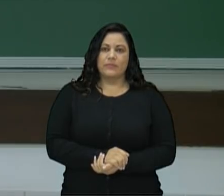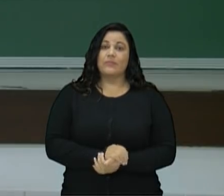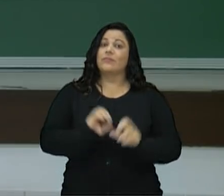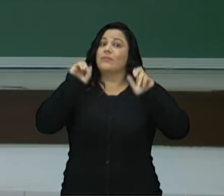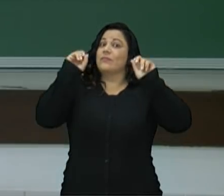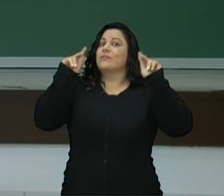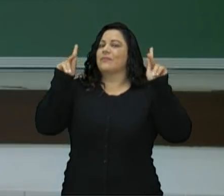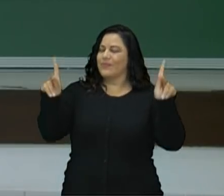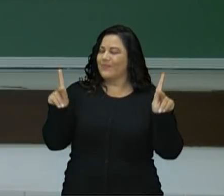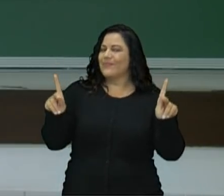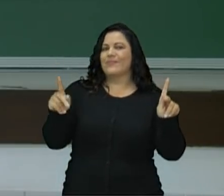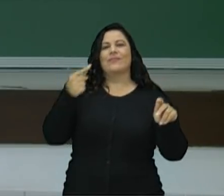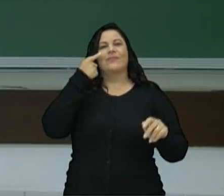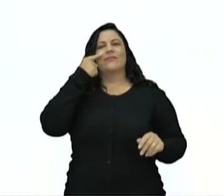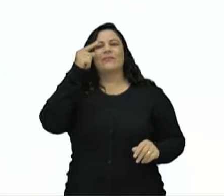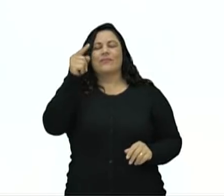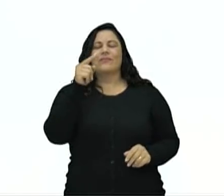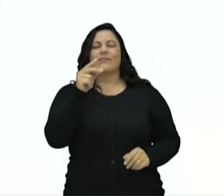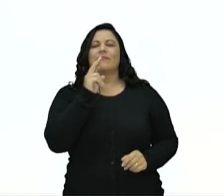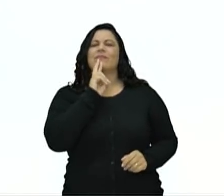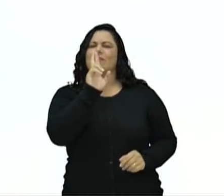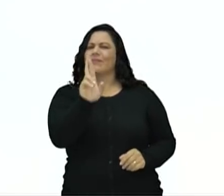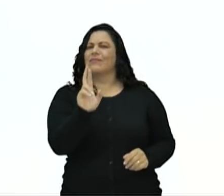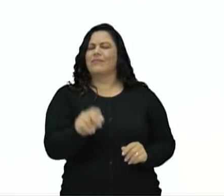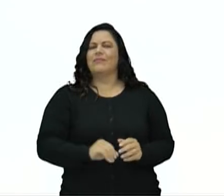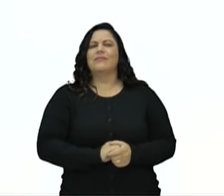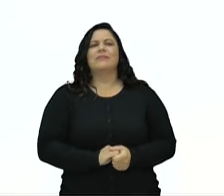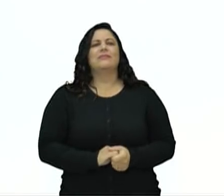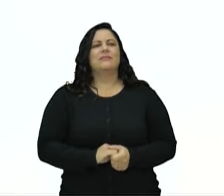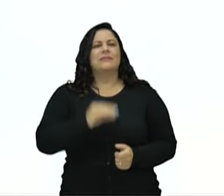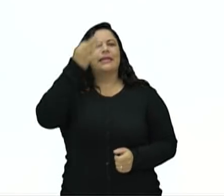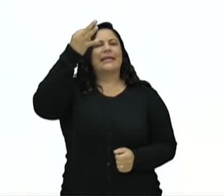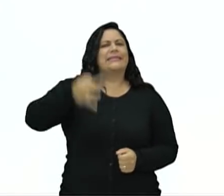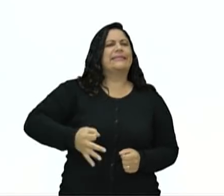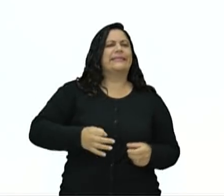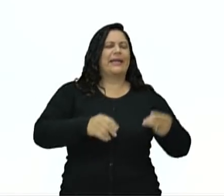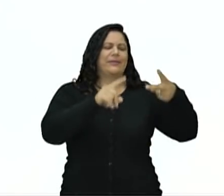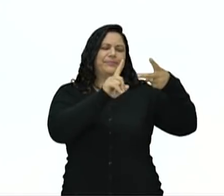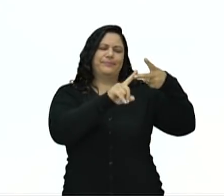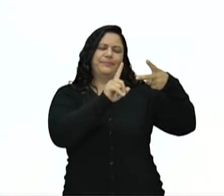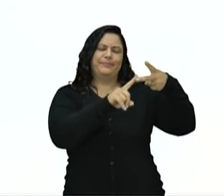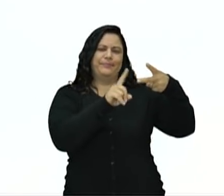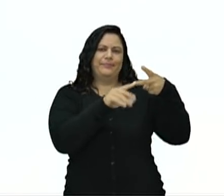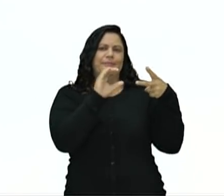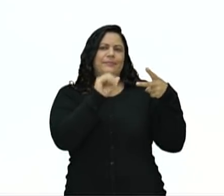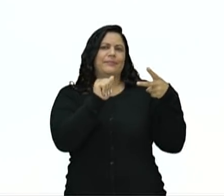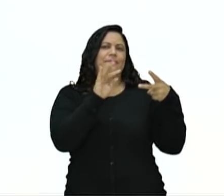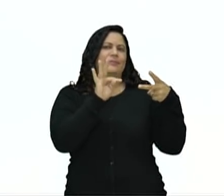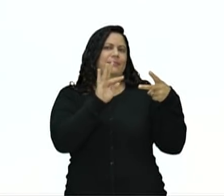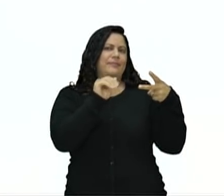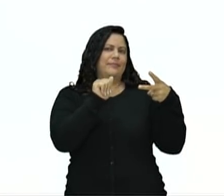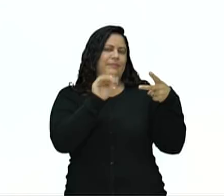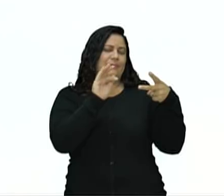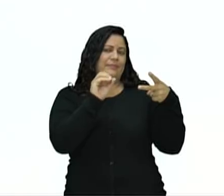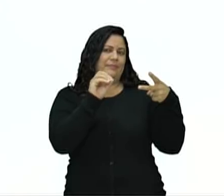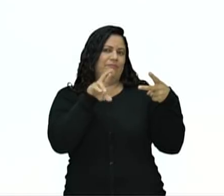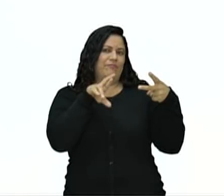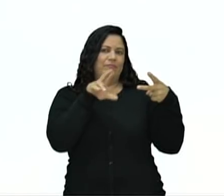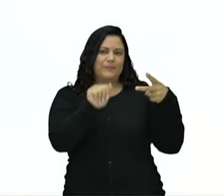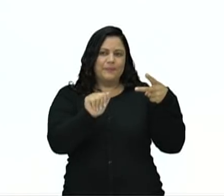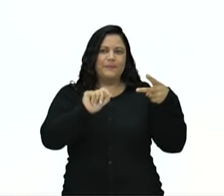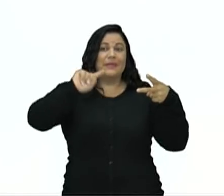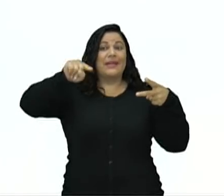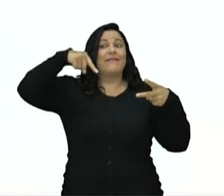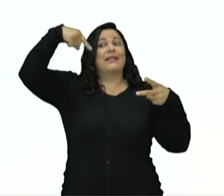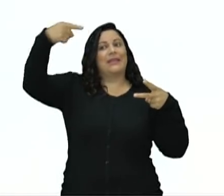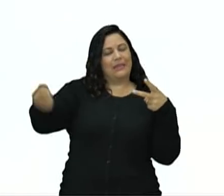Ok, então vamos lá ver, pessoal, acertou quem fez a previsão aí de que nós temos um caso de catáfora, né? Que é algo que vem depois, né? Então